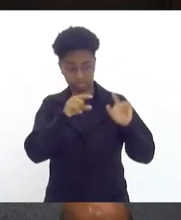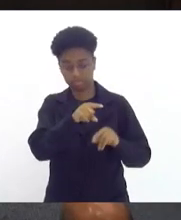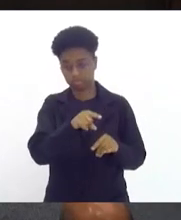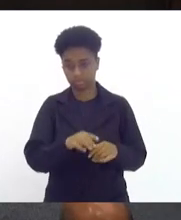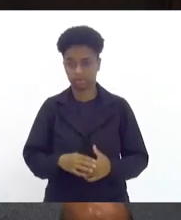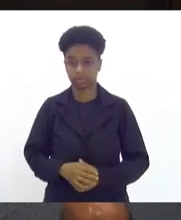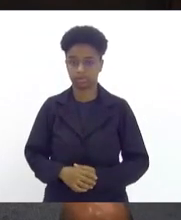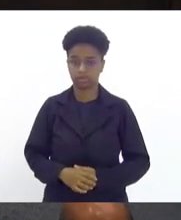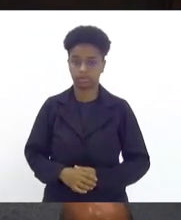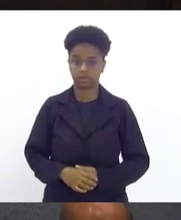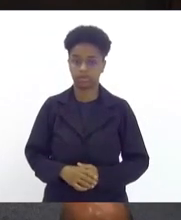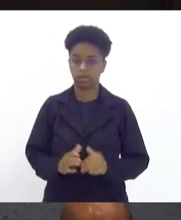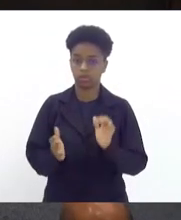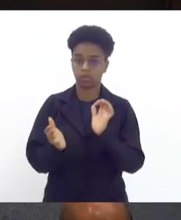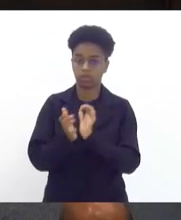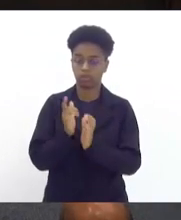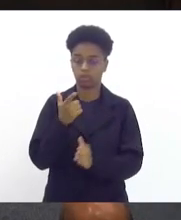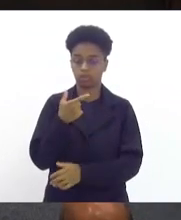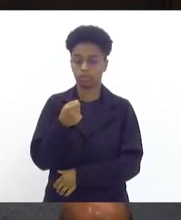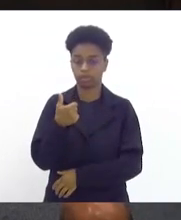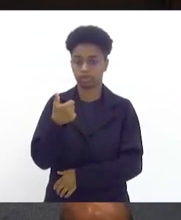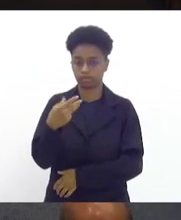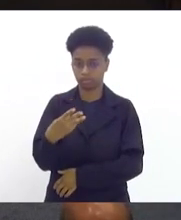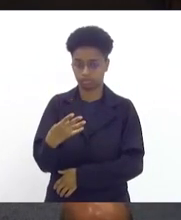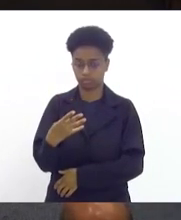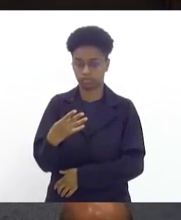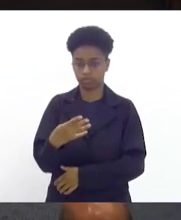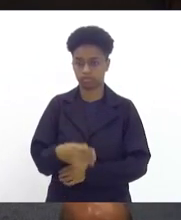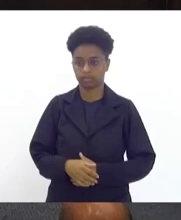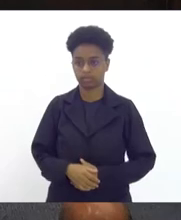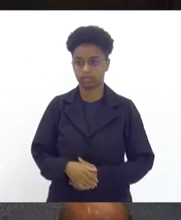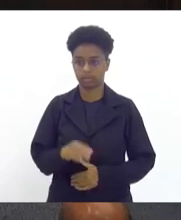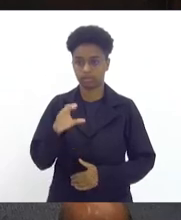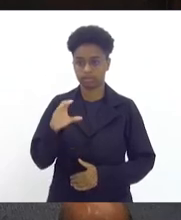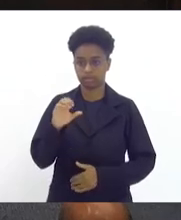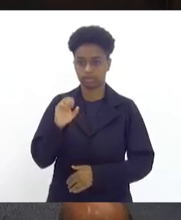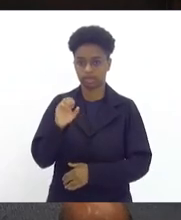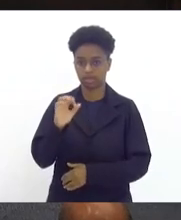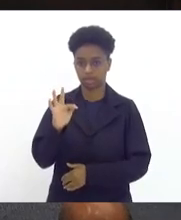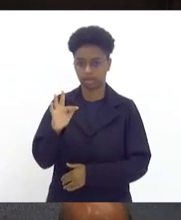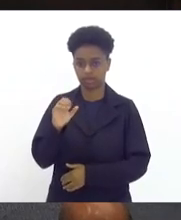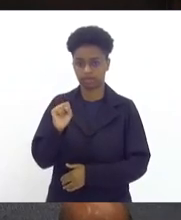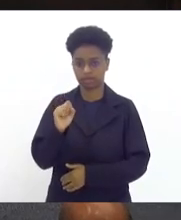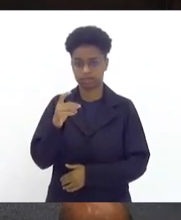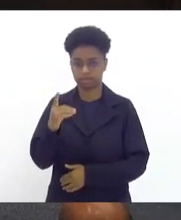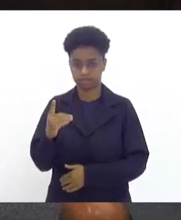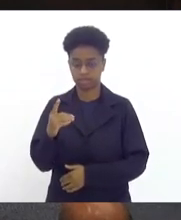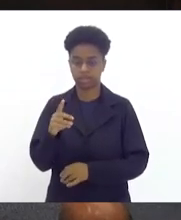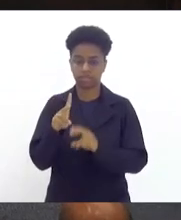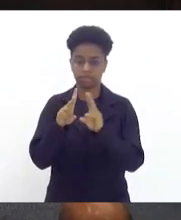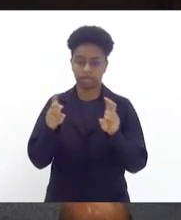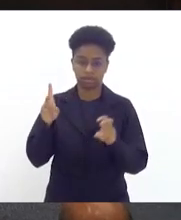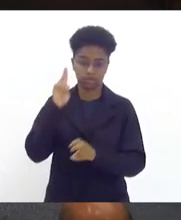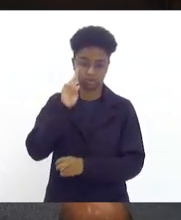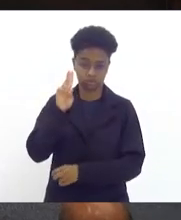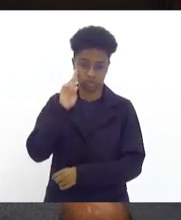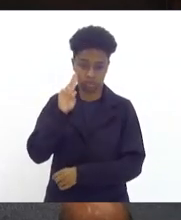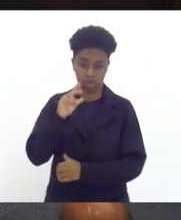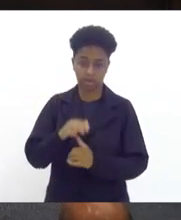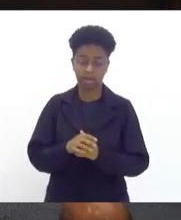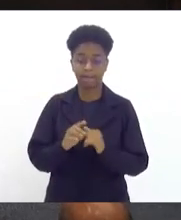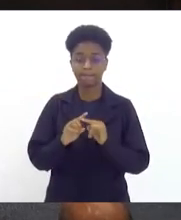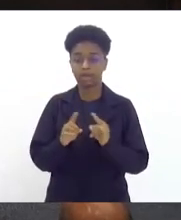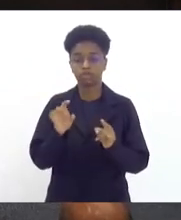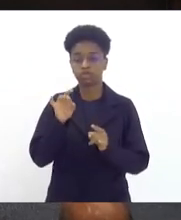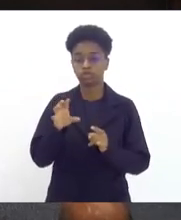da turma de 2014 cfsd 2014 a questão de história famosa questão de história mas não